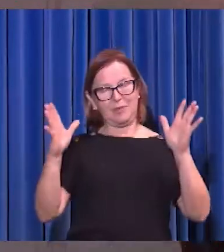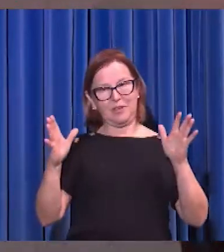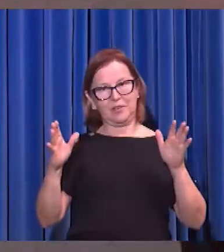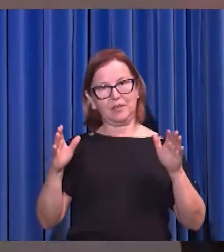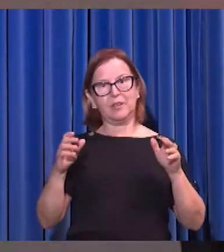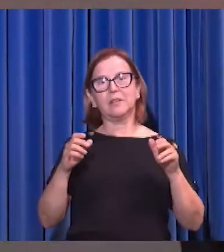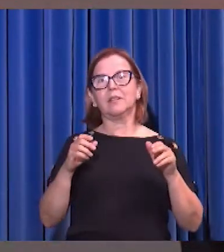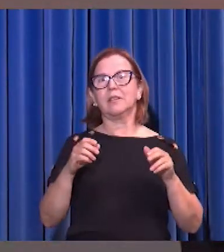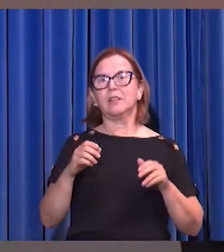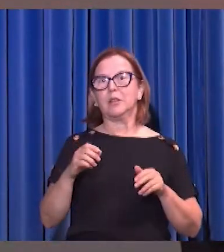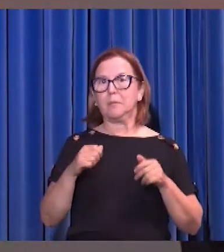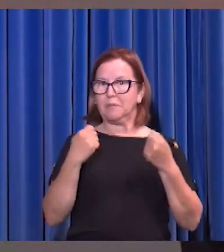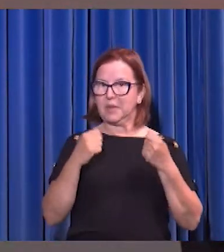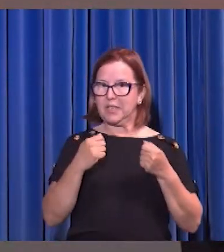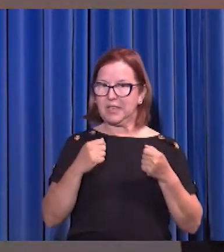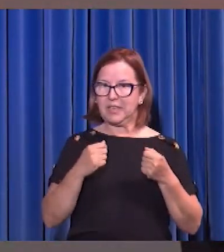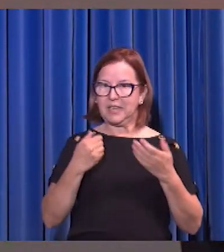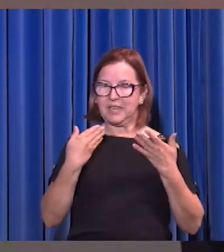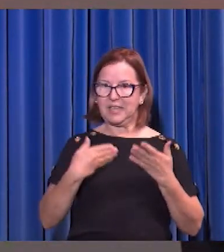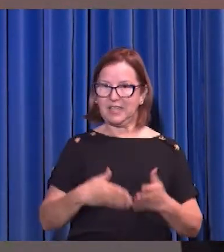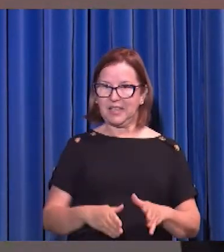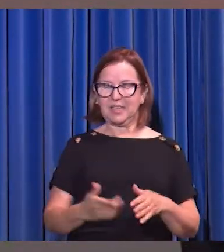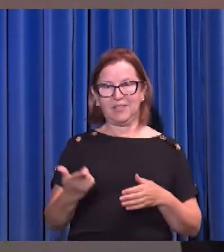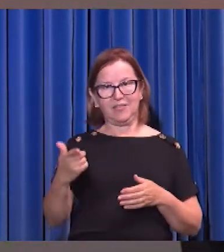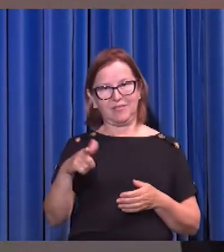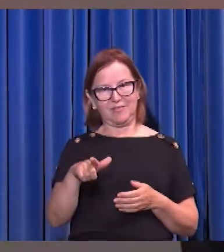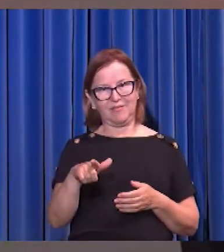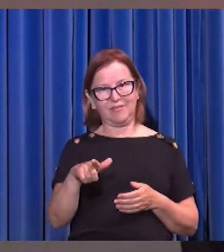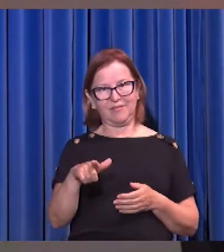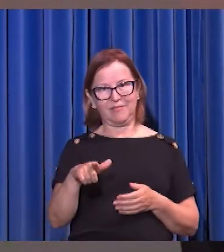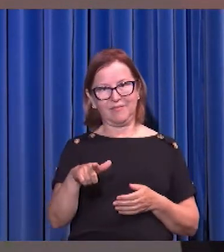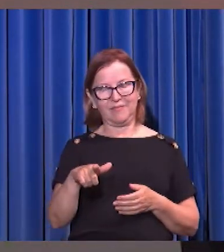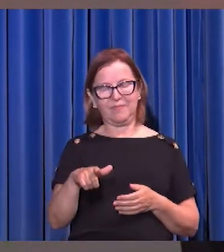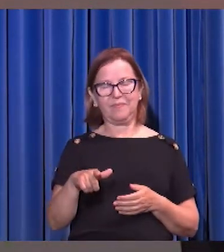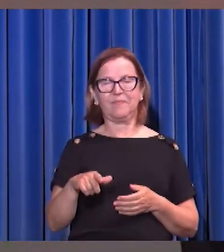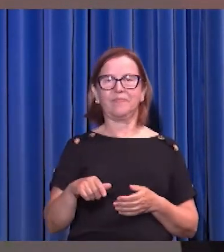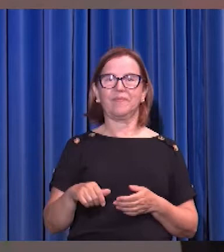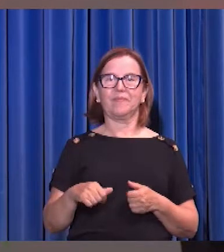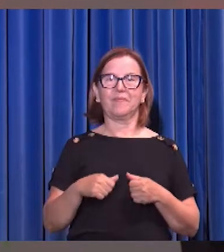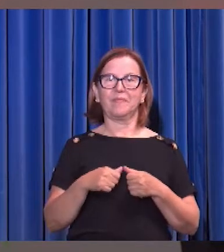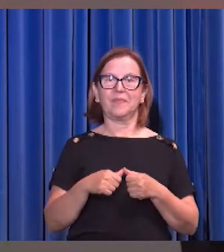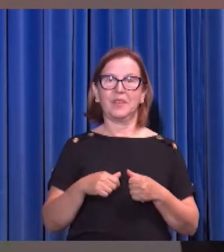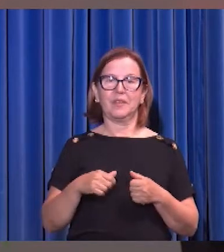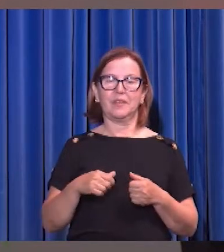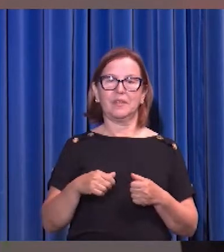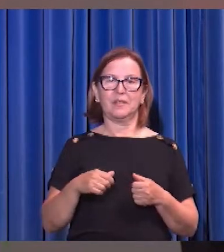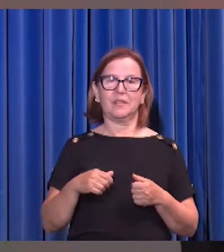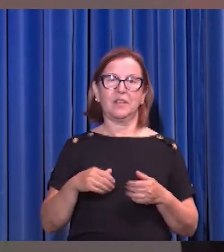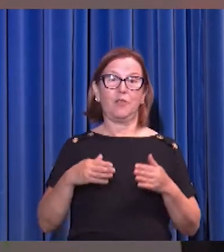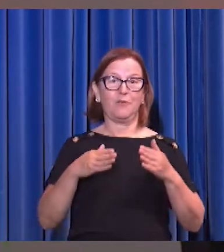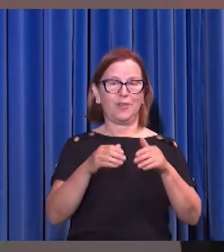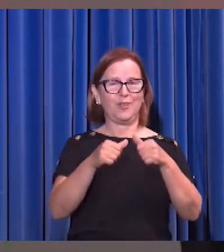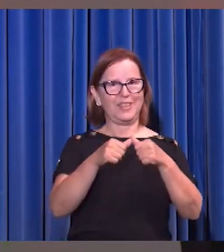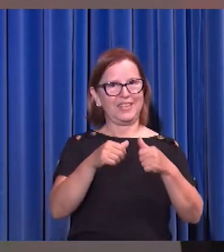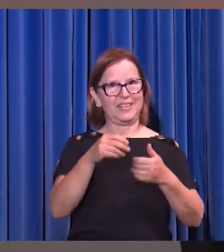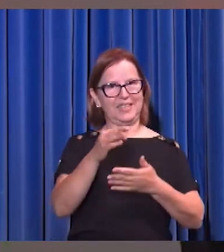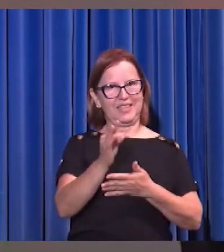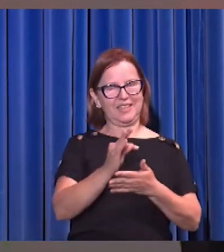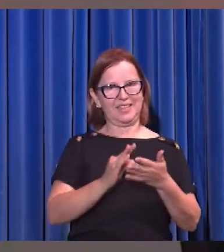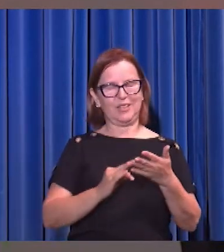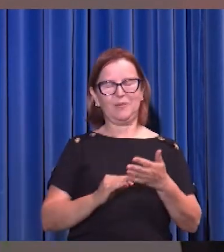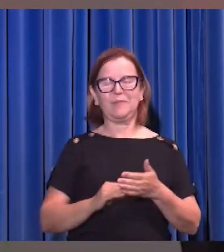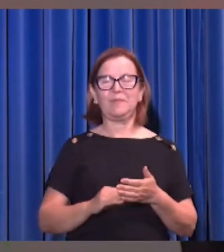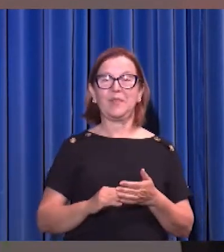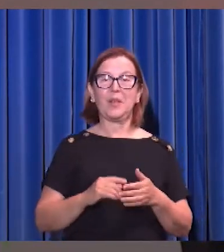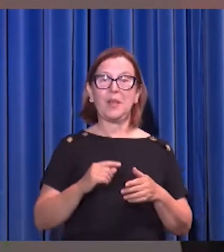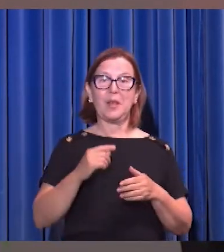nascer de novo. Este é o cerne aqui desse texto. Para tornarmos filhos